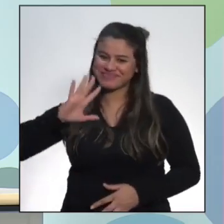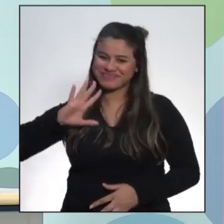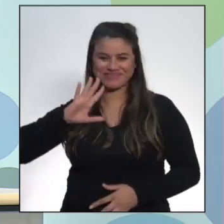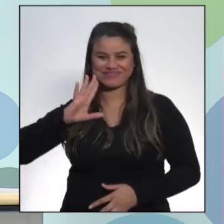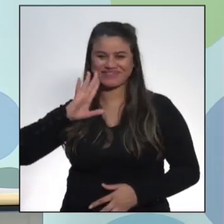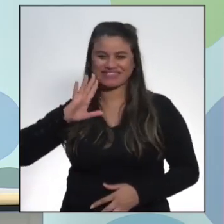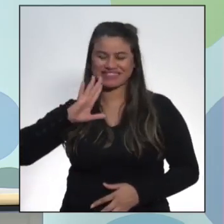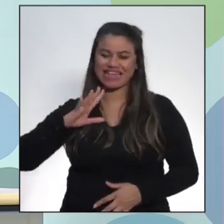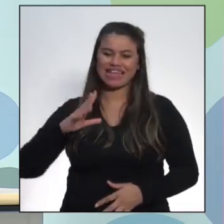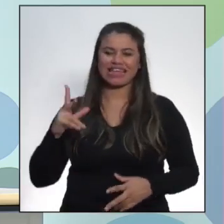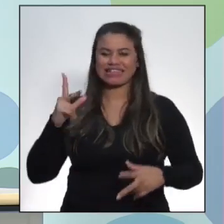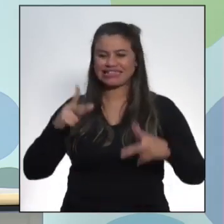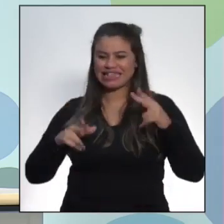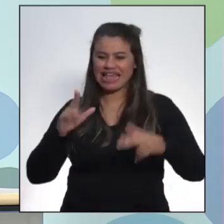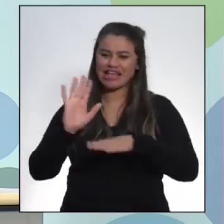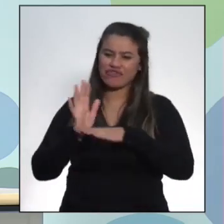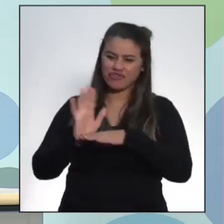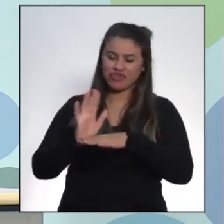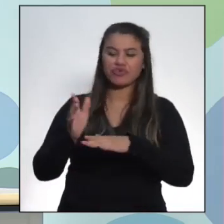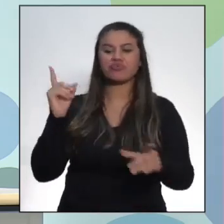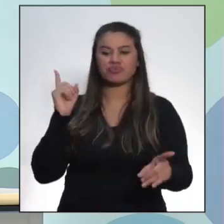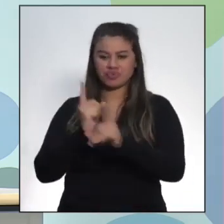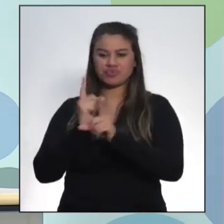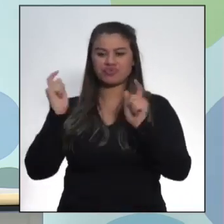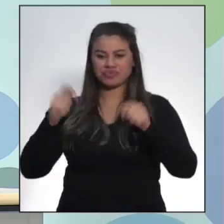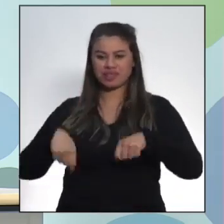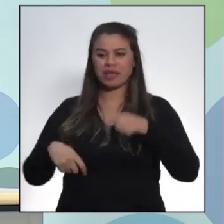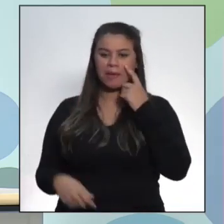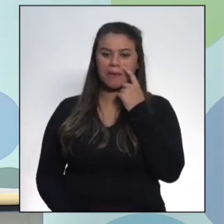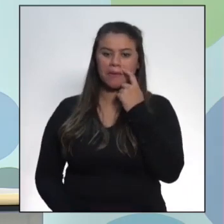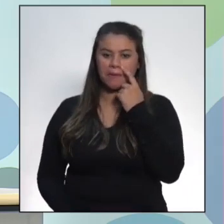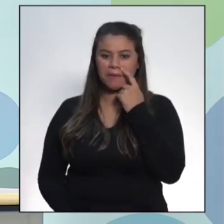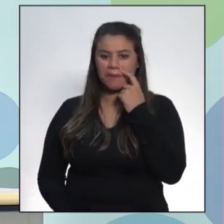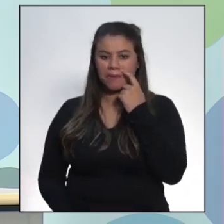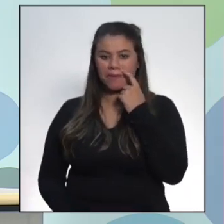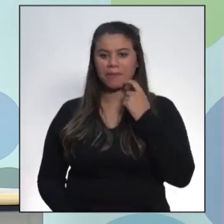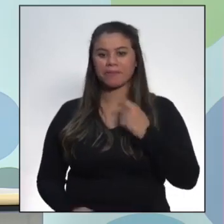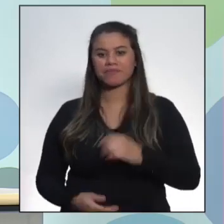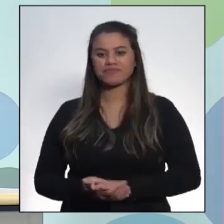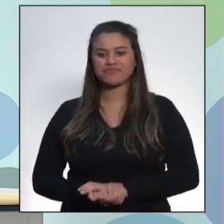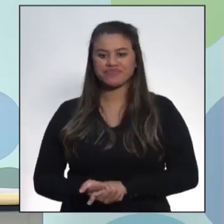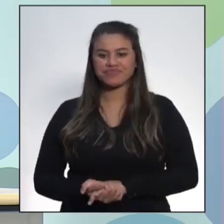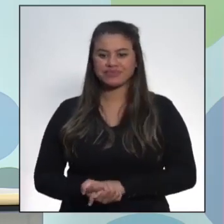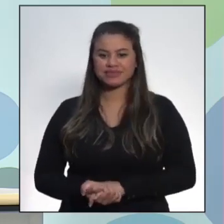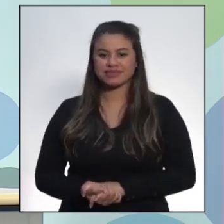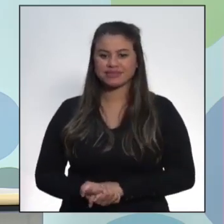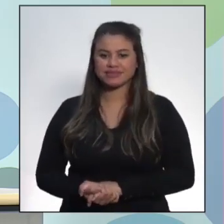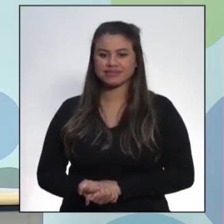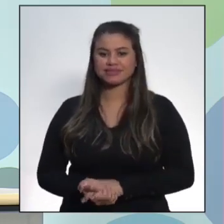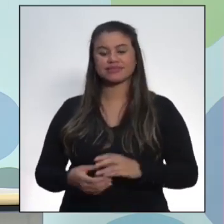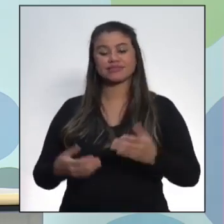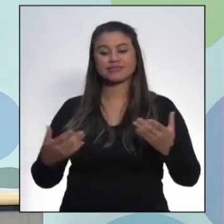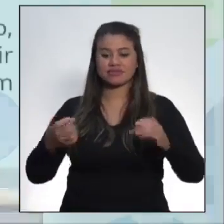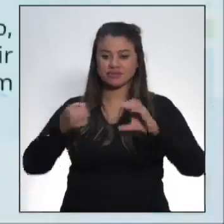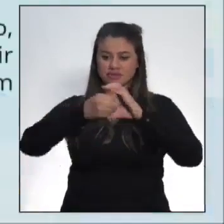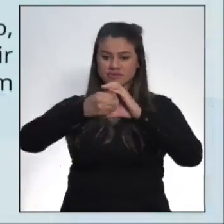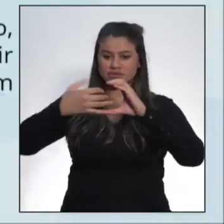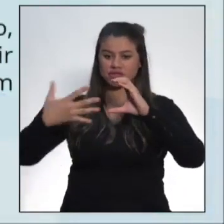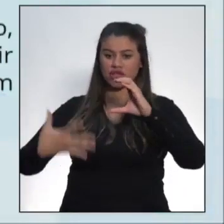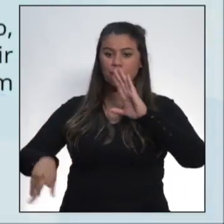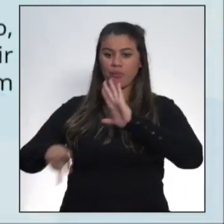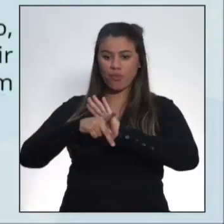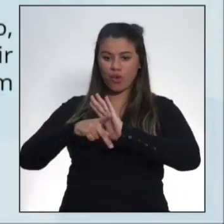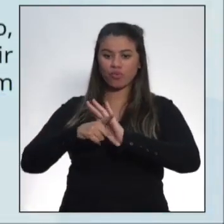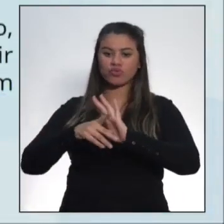que série, filme, você encontra isso aí, tá bom? Bem legal. Vamos lá, então. Características do texto teatral,